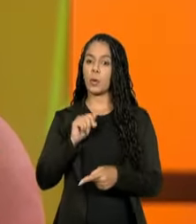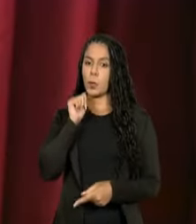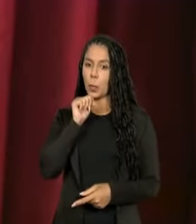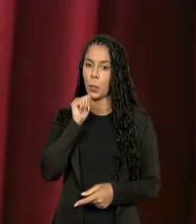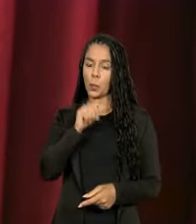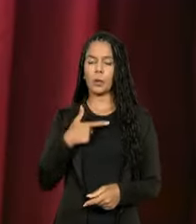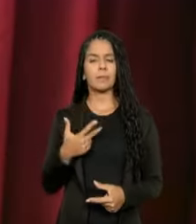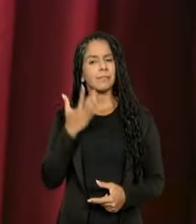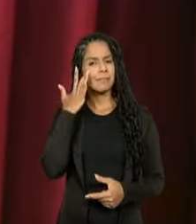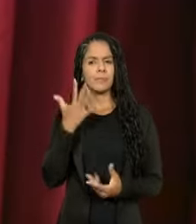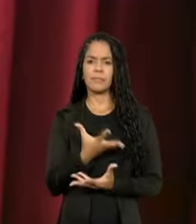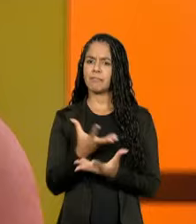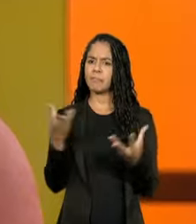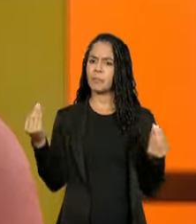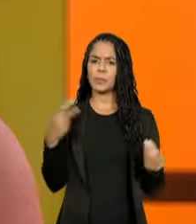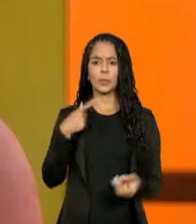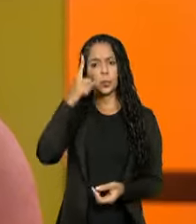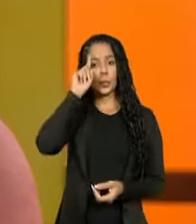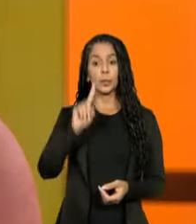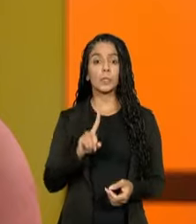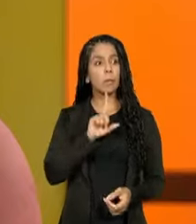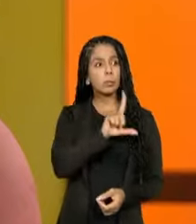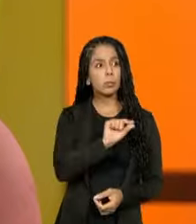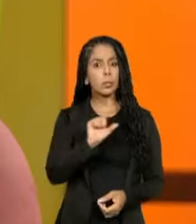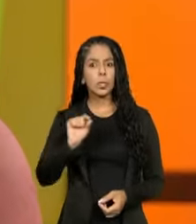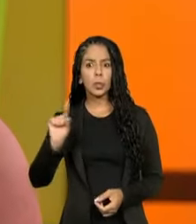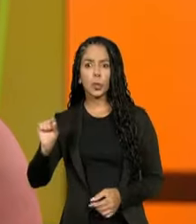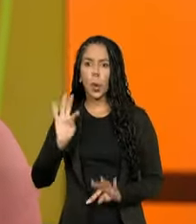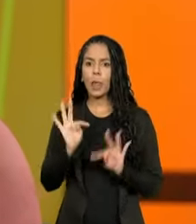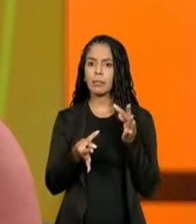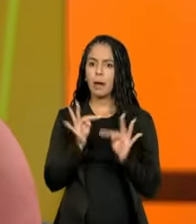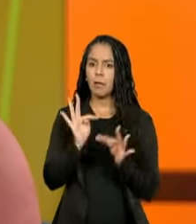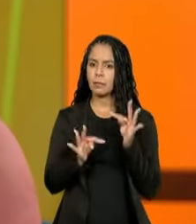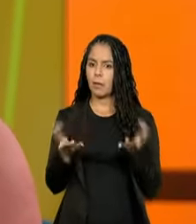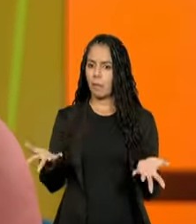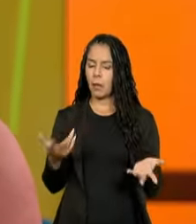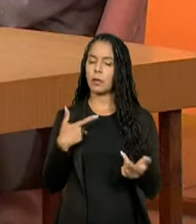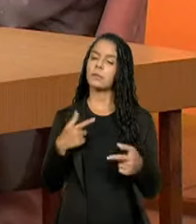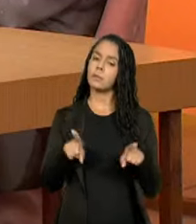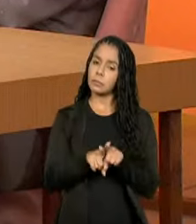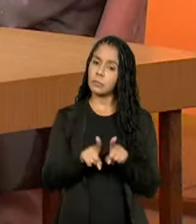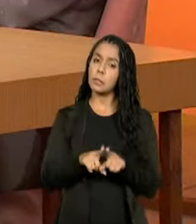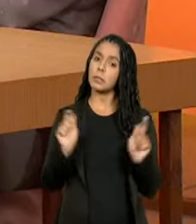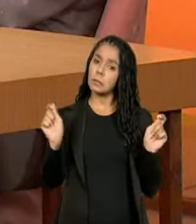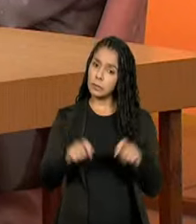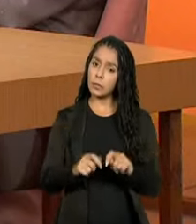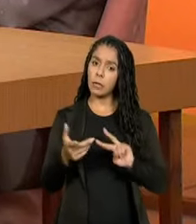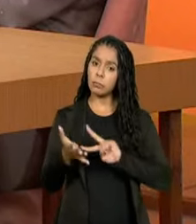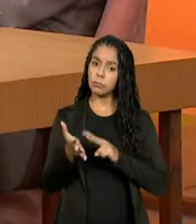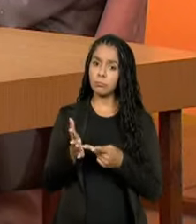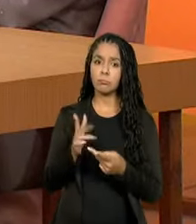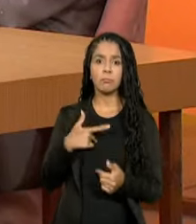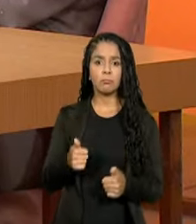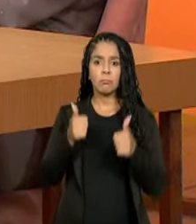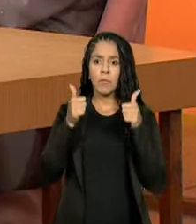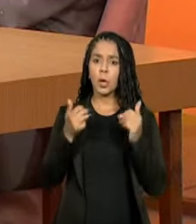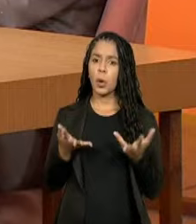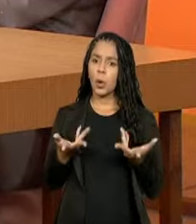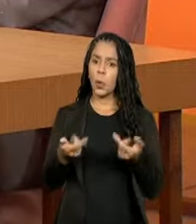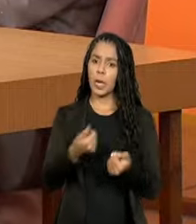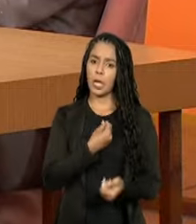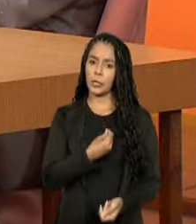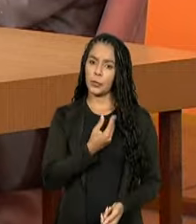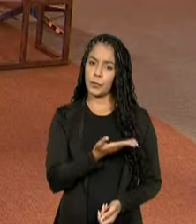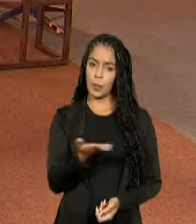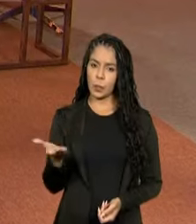que muitas também não sabem das opções terapêuticas, não sabem nem que existe tratamento e nem que isso pode se traduzir numa melhora tão importante de qualidade de vida